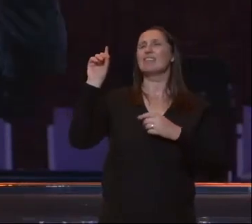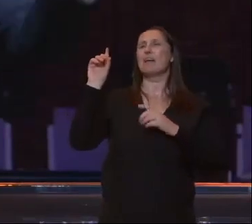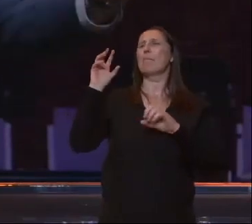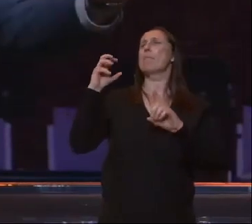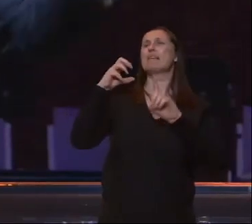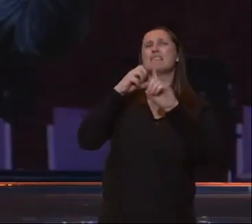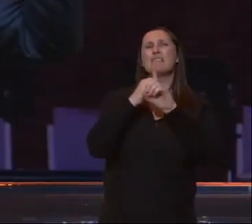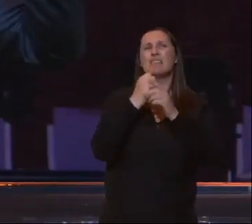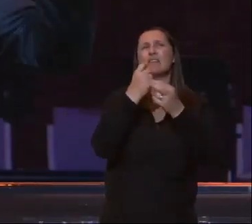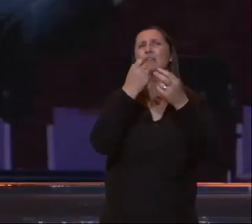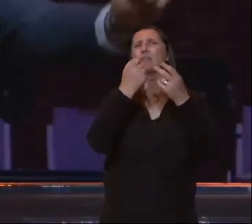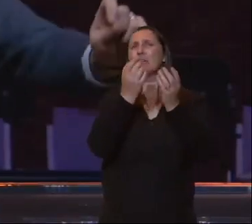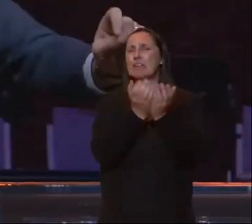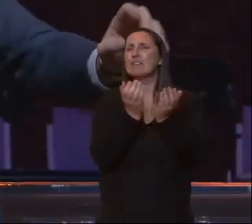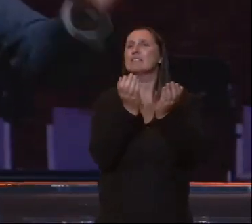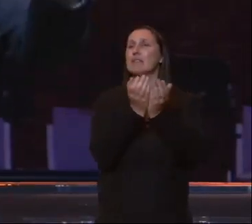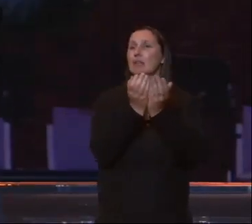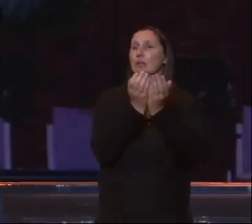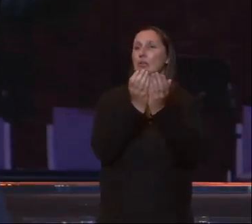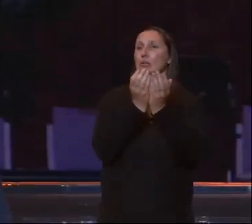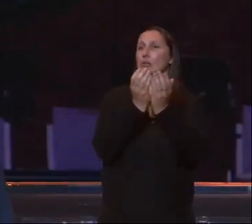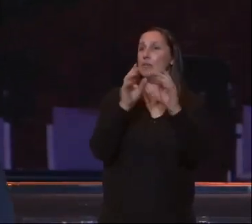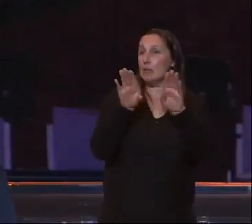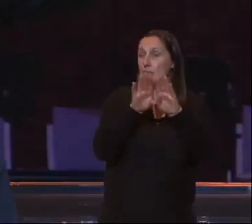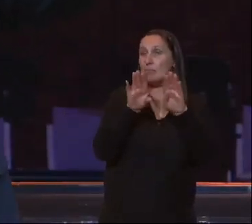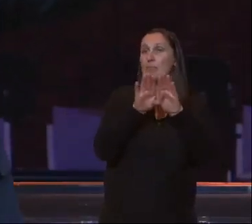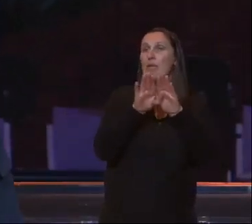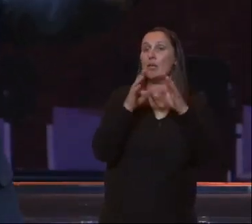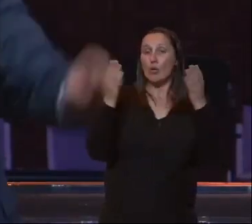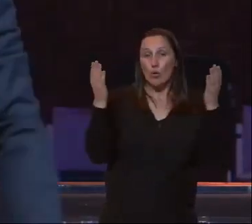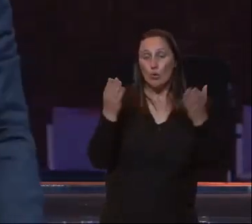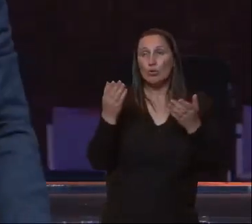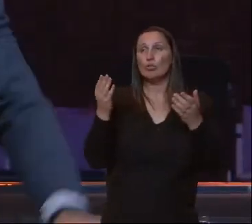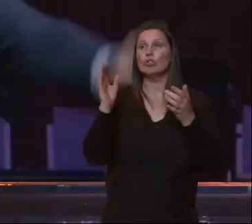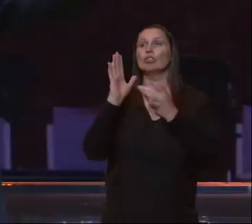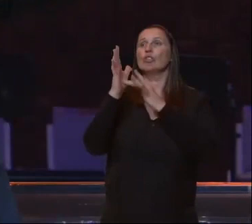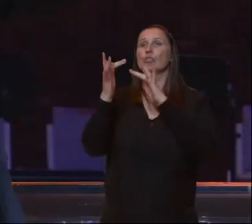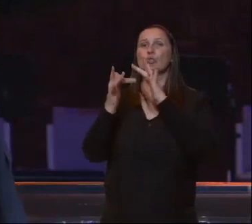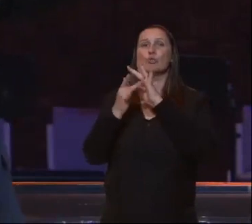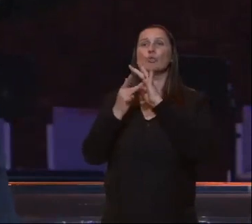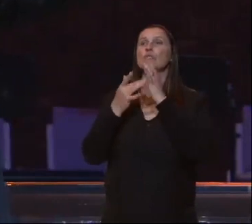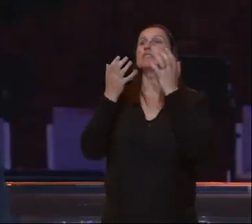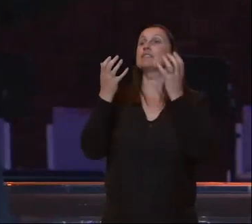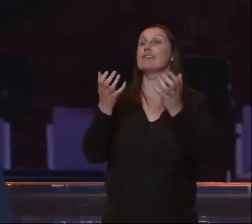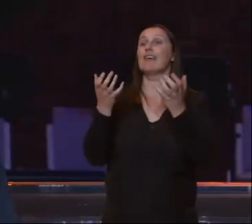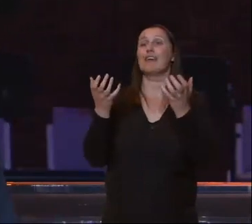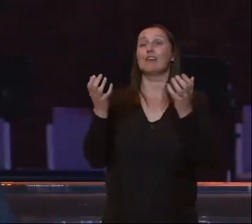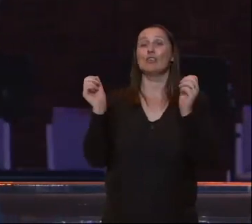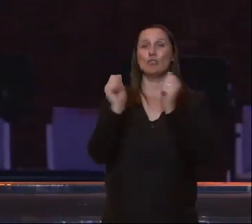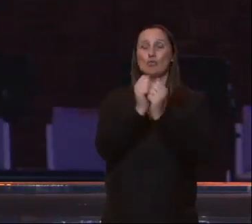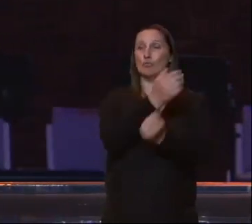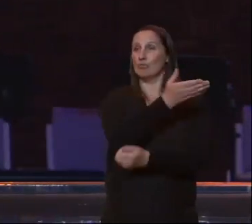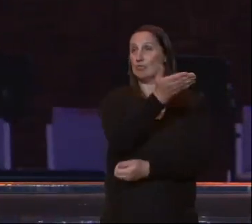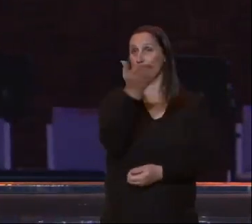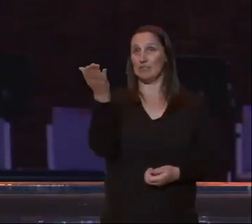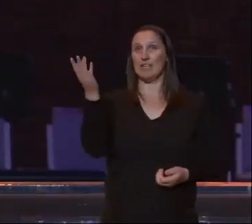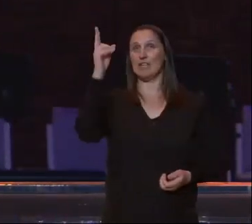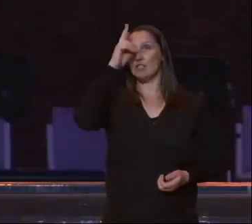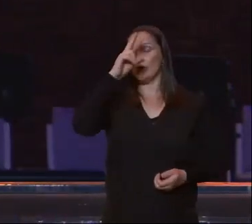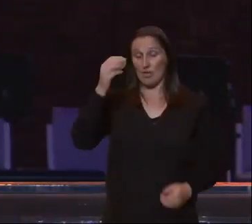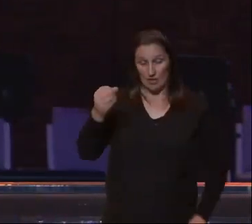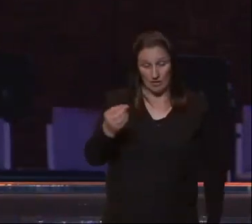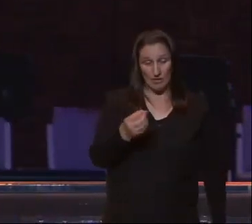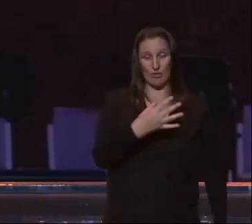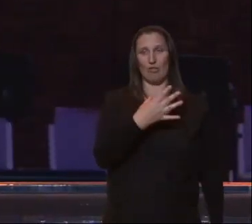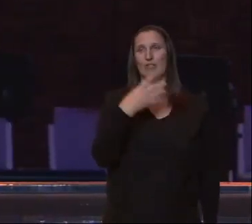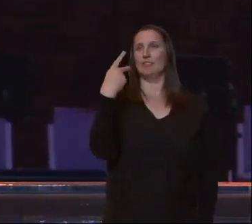mas Jesus foi atrás dele. Hoje Jesus veio atrás de você. Ele quer começar uma história nova na sua vida.